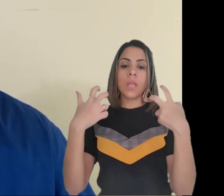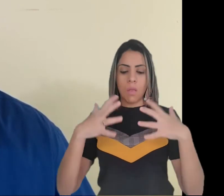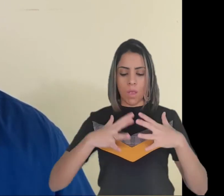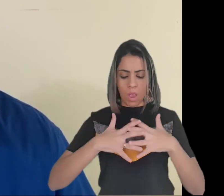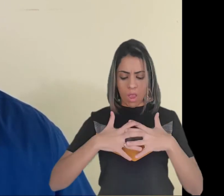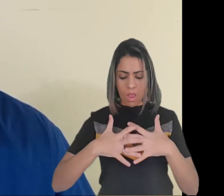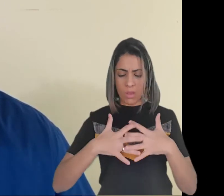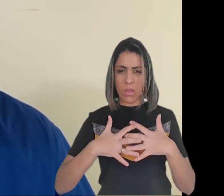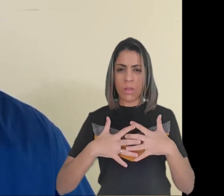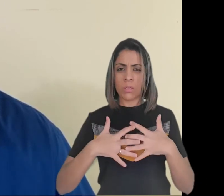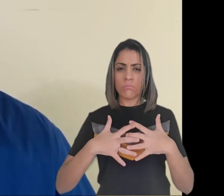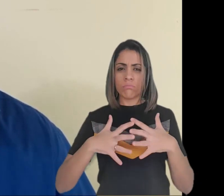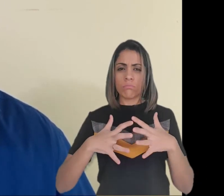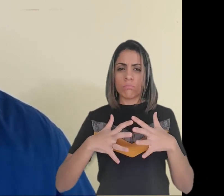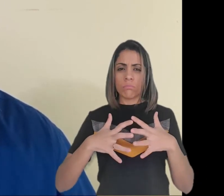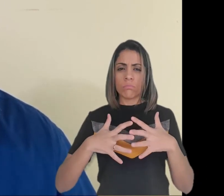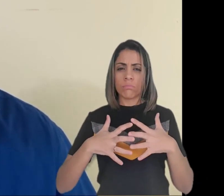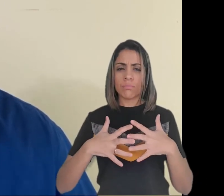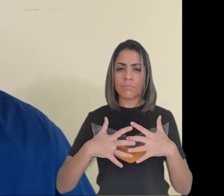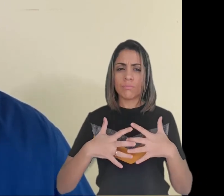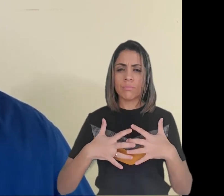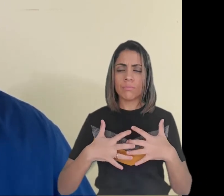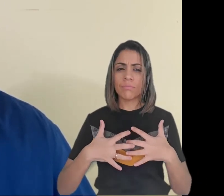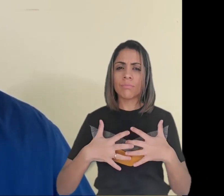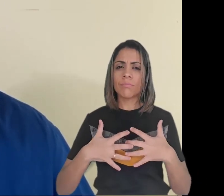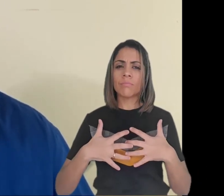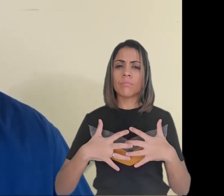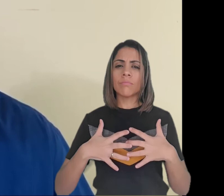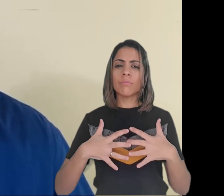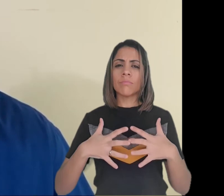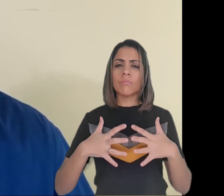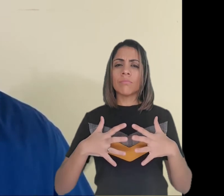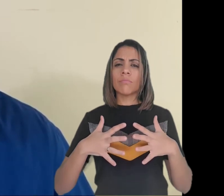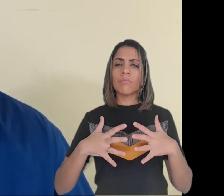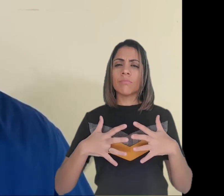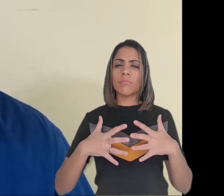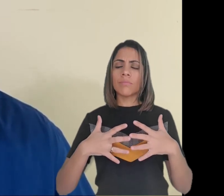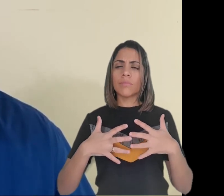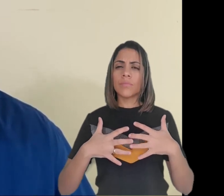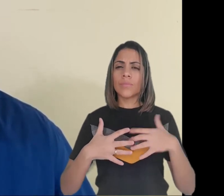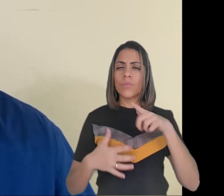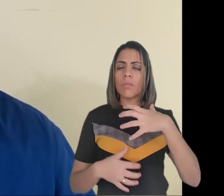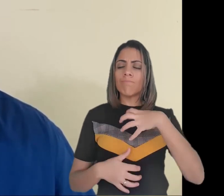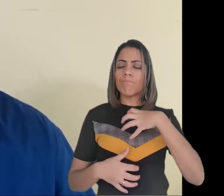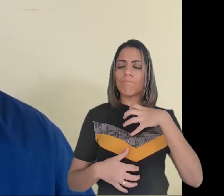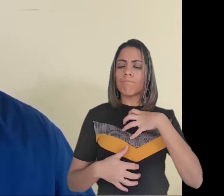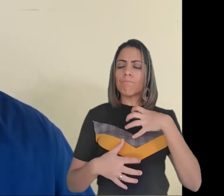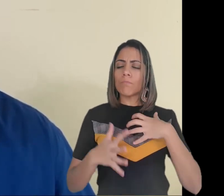Perceba o tórax, o que acontece com o tórax na respiração.